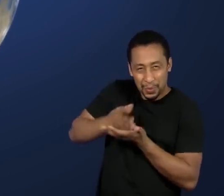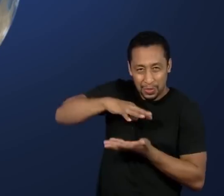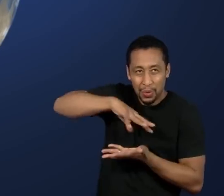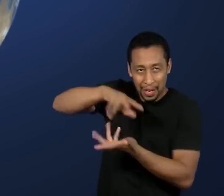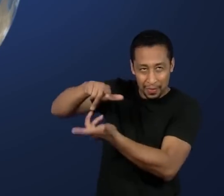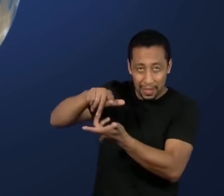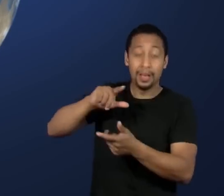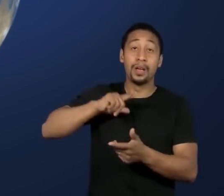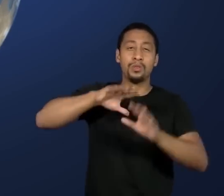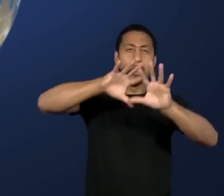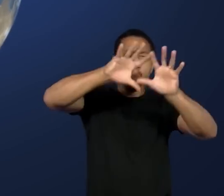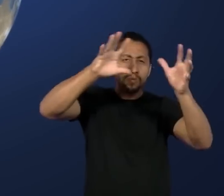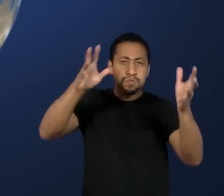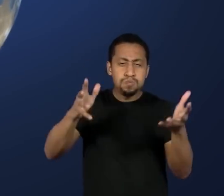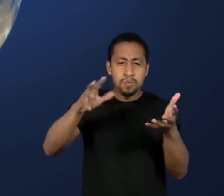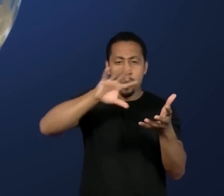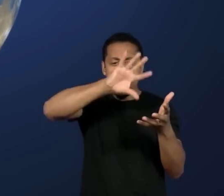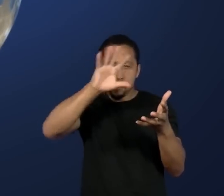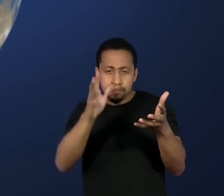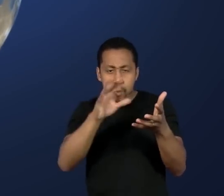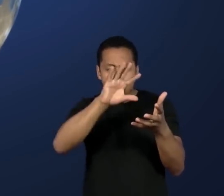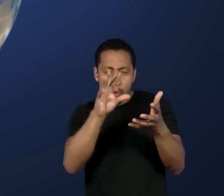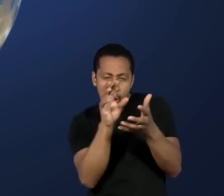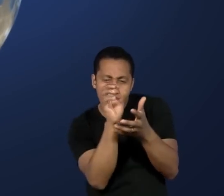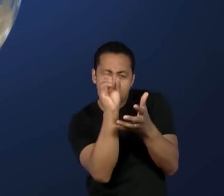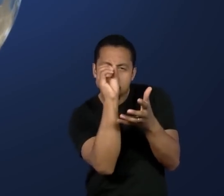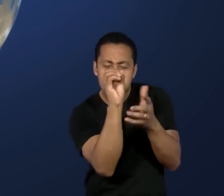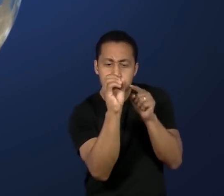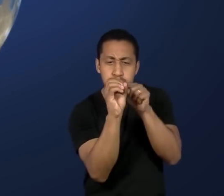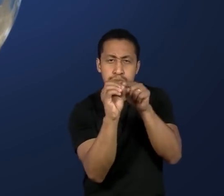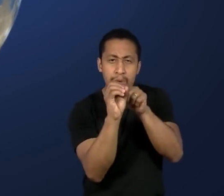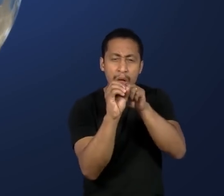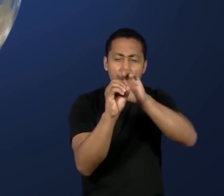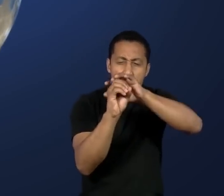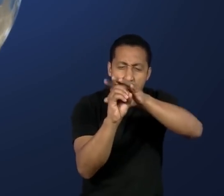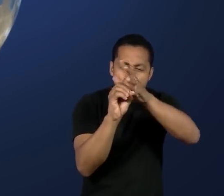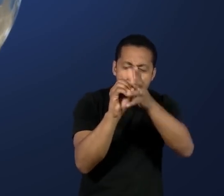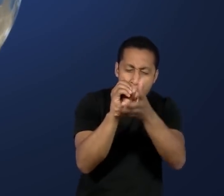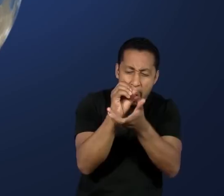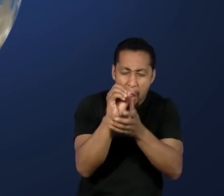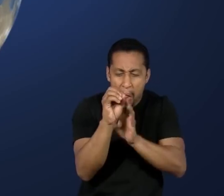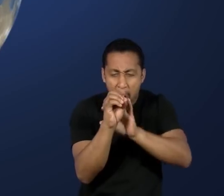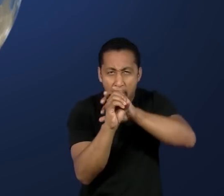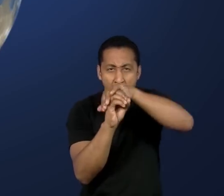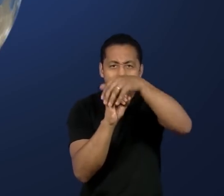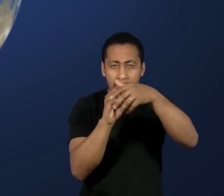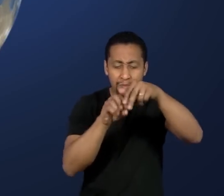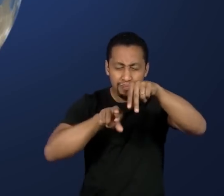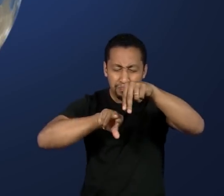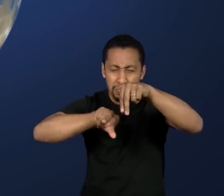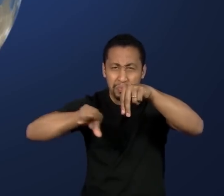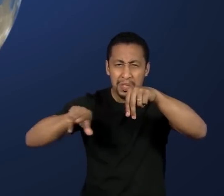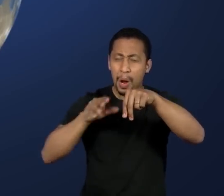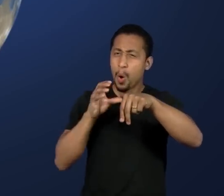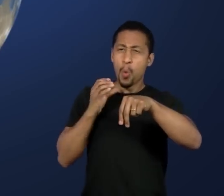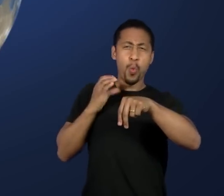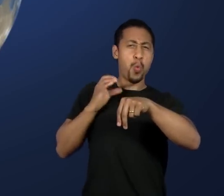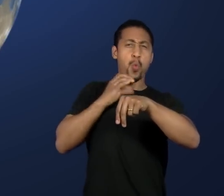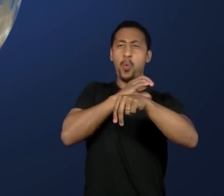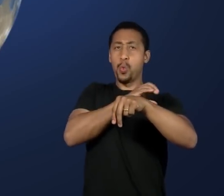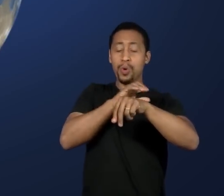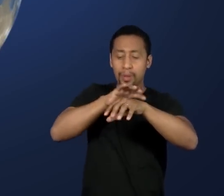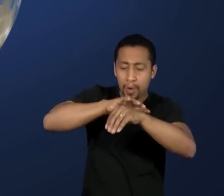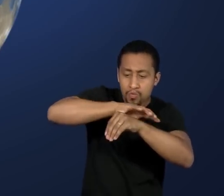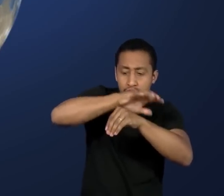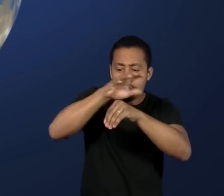parte mais interna, o manto, onde existe magma, uma massa mineral muito quente, e a camada mais